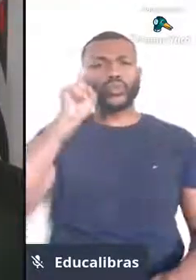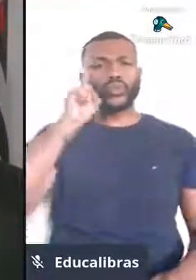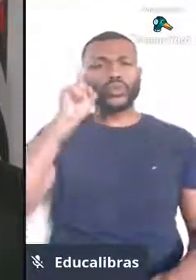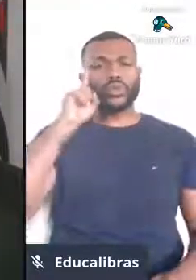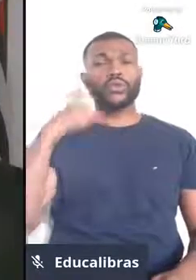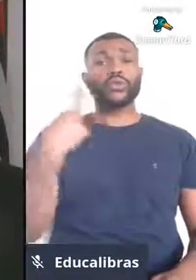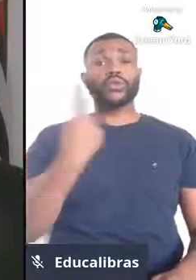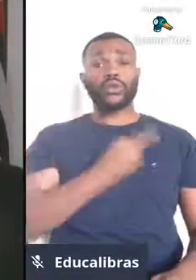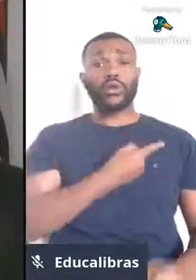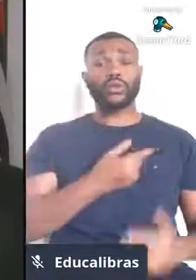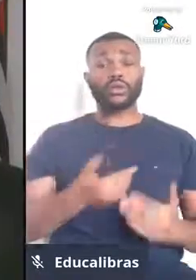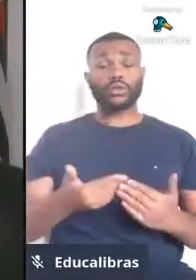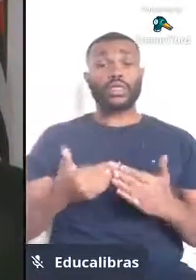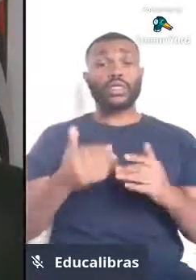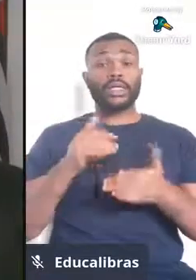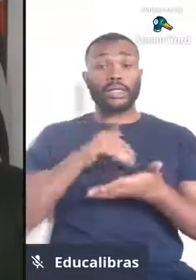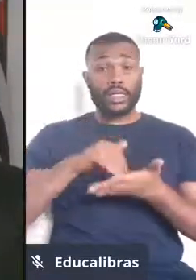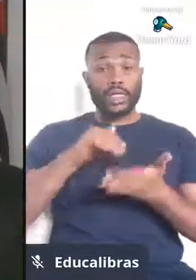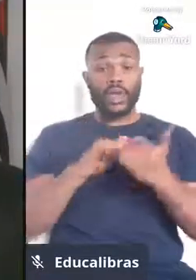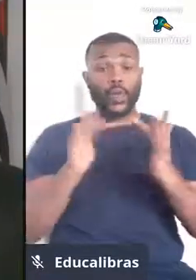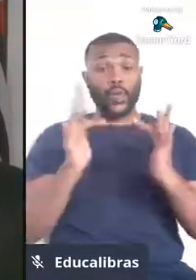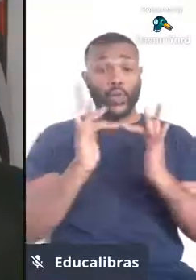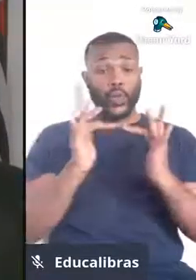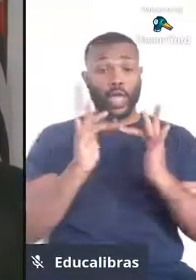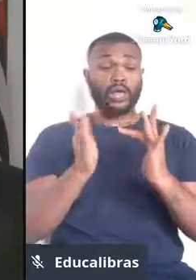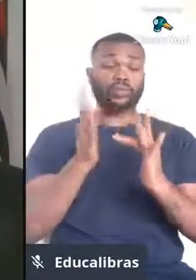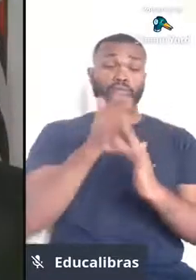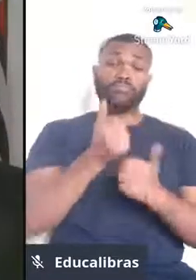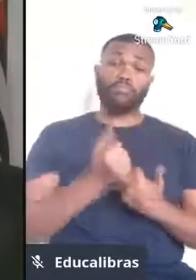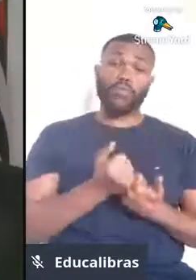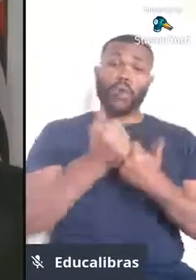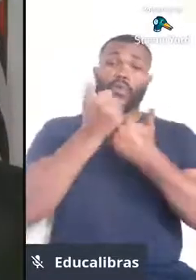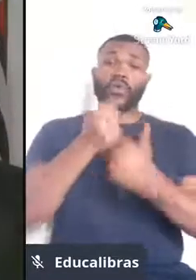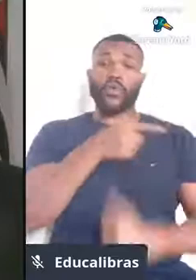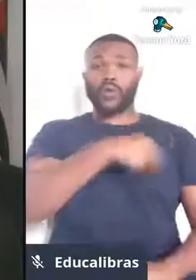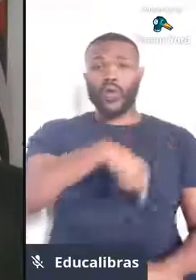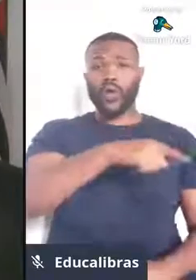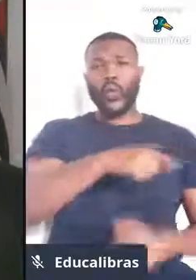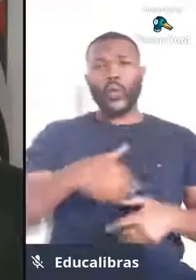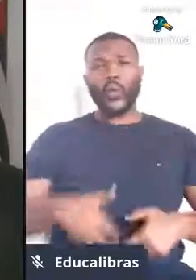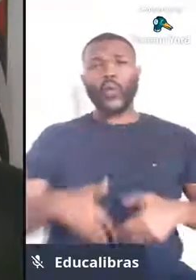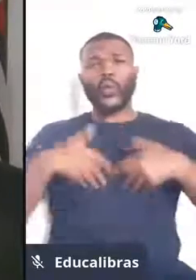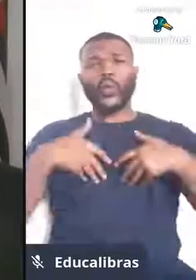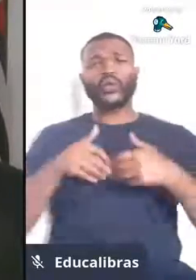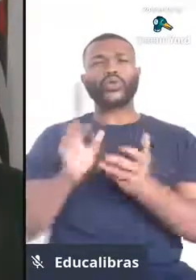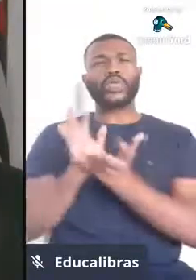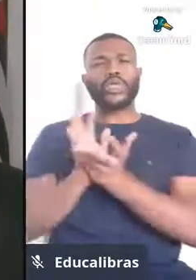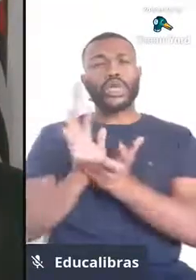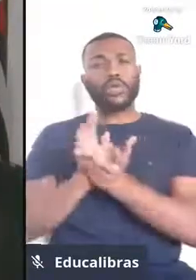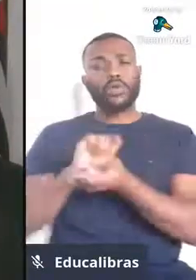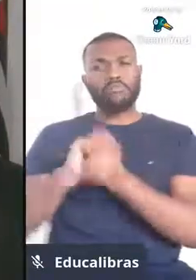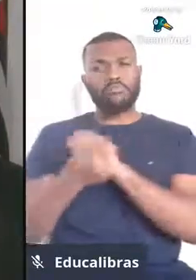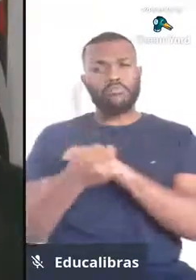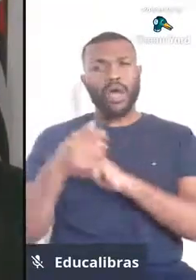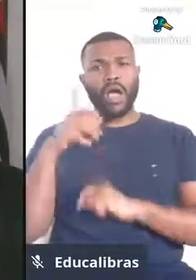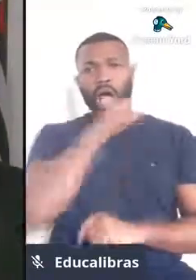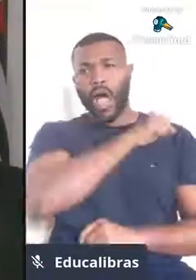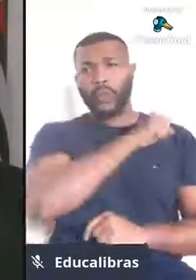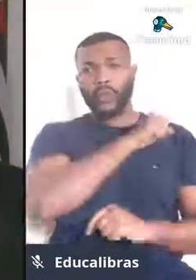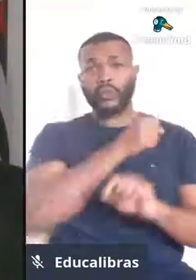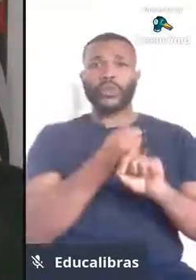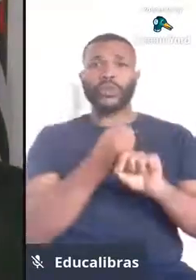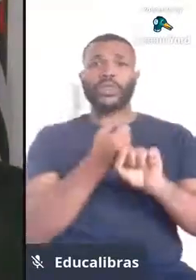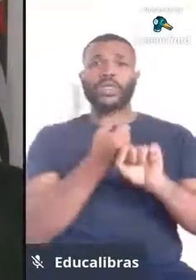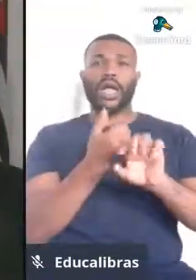de secretaria meio para dar suporte para eles. Eu estou muito orgulhoso da equipe, na verdade. Foi uma adaptação muito rápida, à distância, coisa que eu não estava acostumado